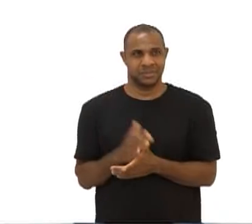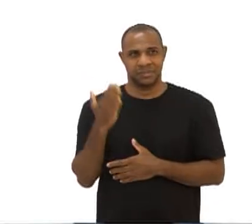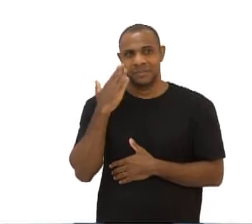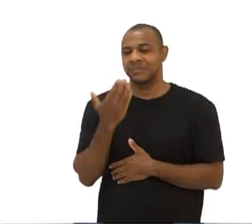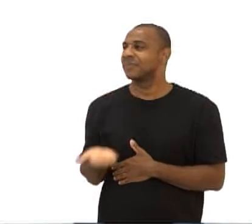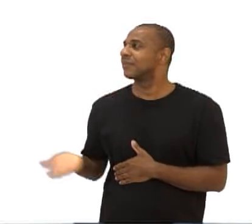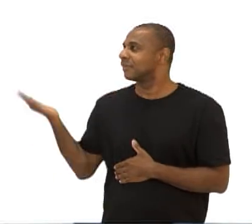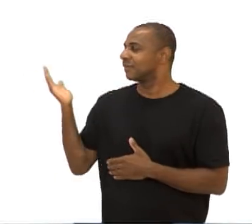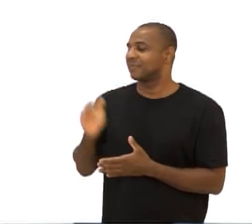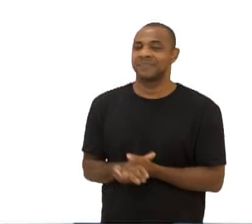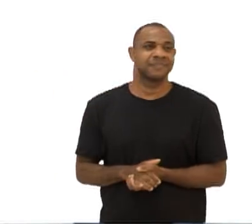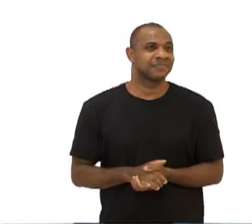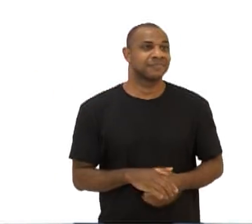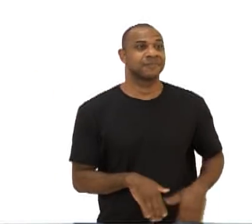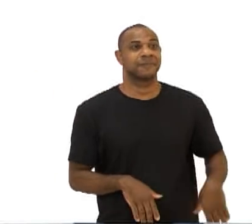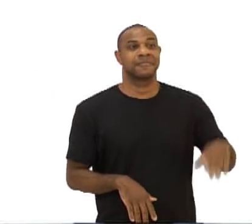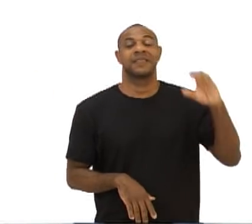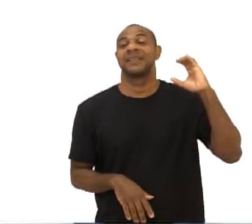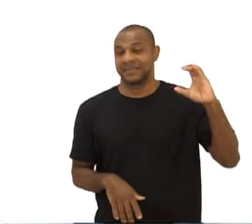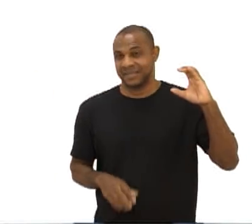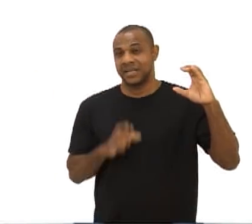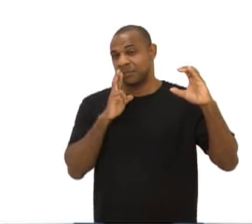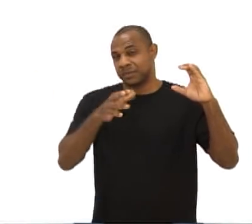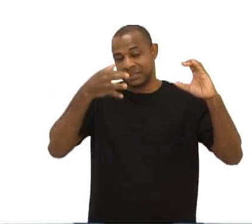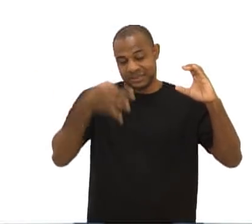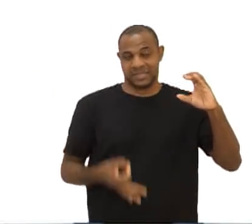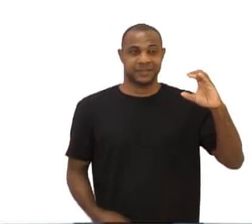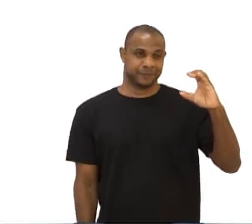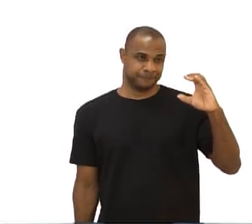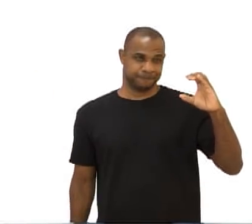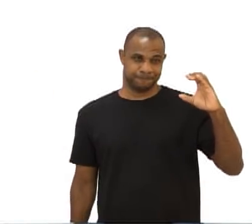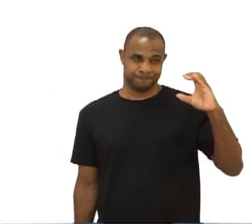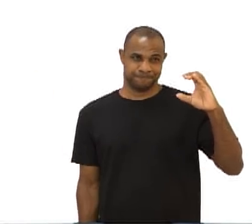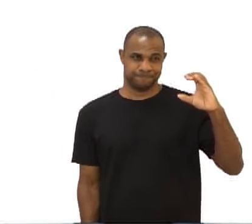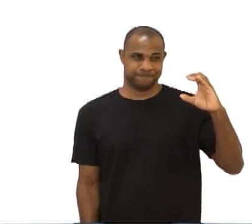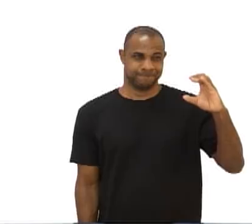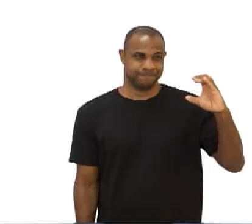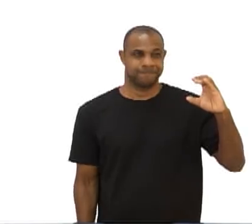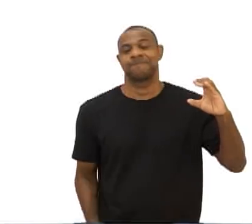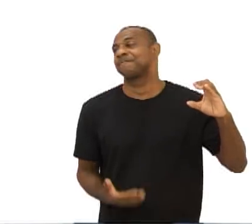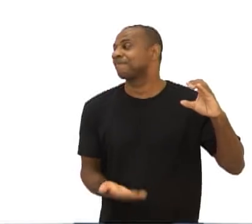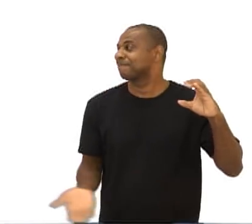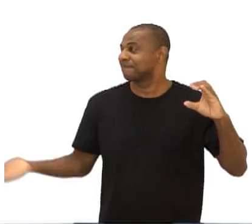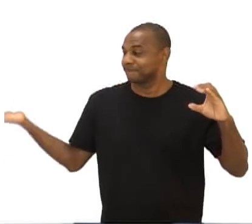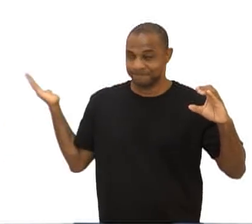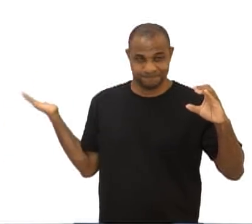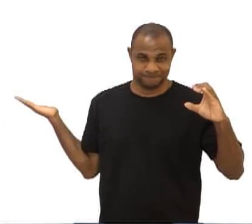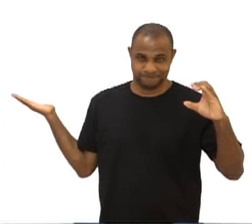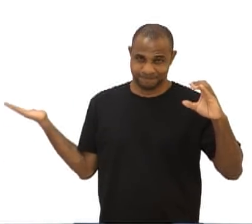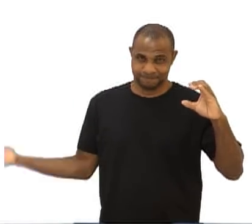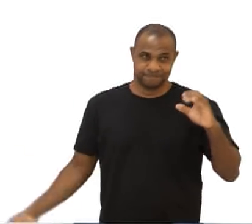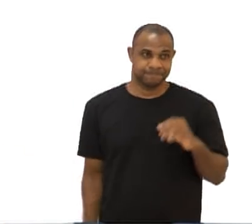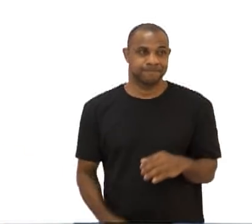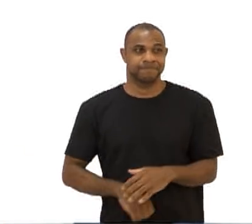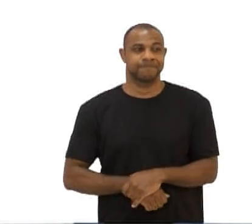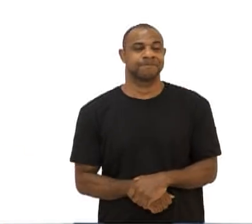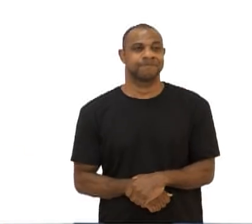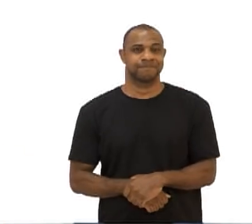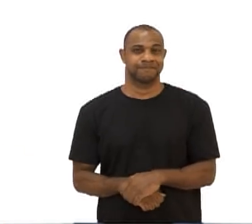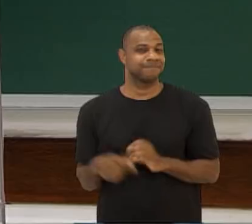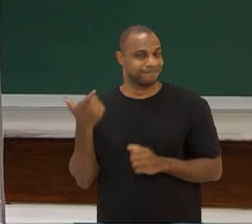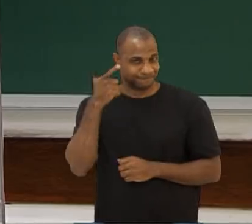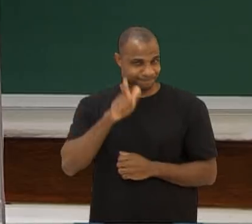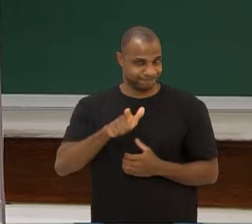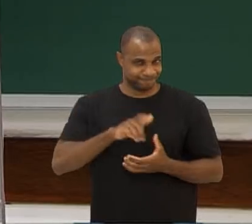a resposta. Arte que corresponde à gravura em uma matriz na madeira, é essa a nossa resposta. Acertou,